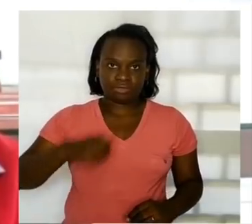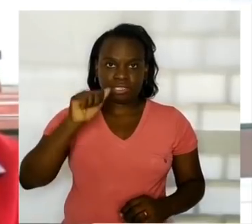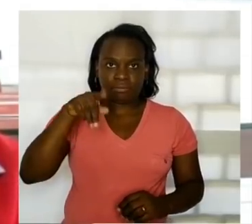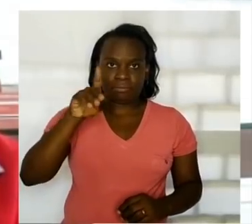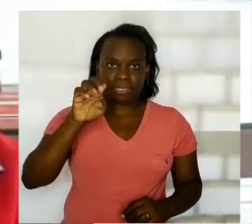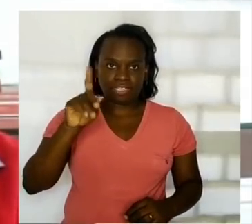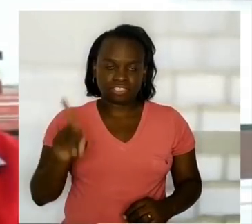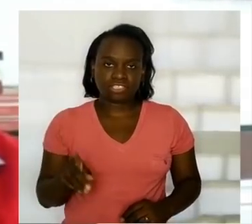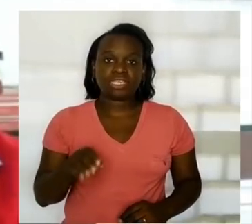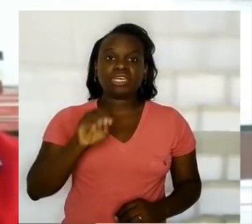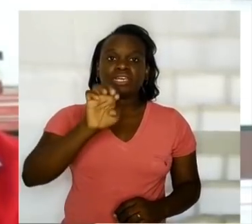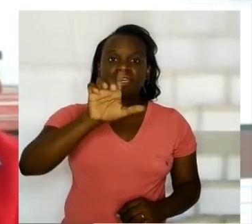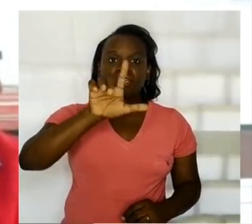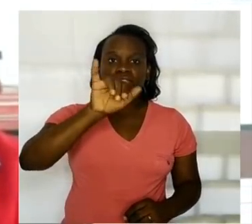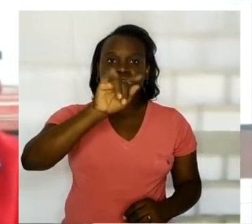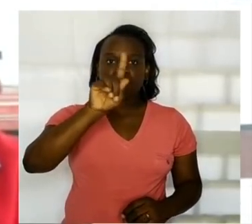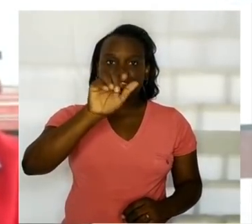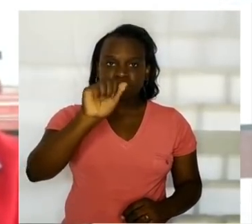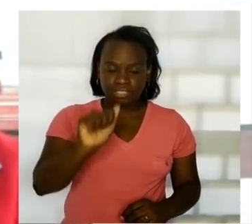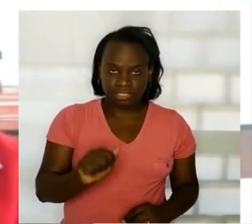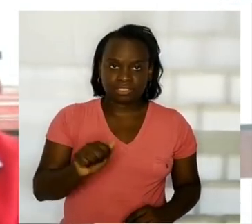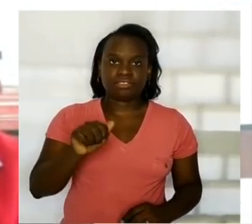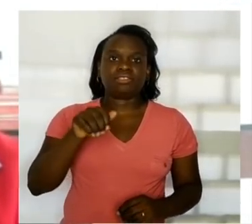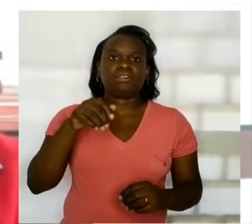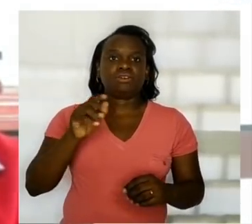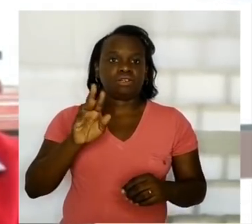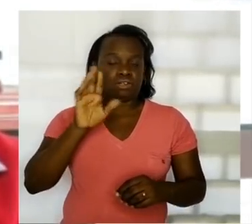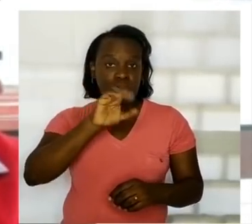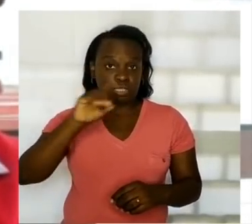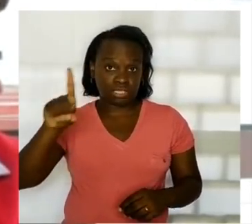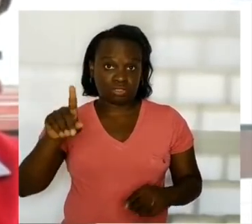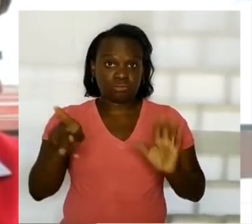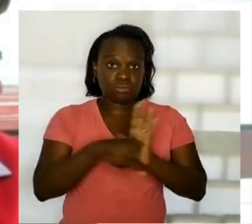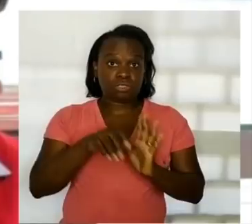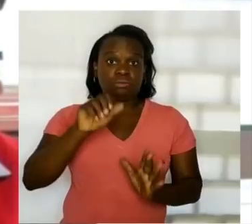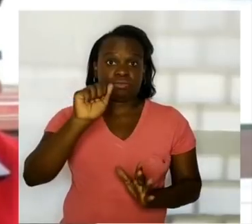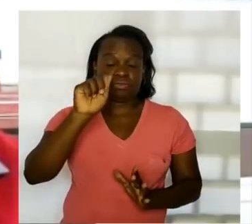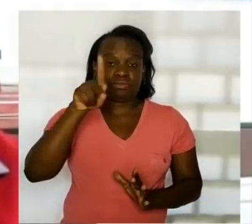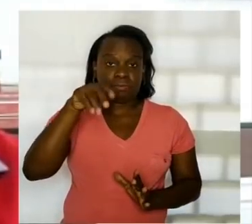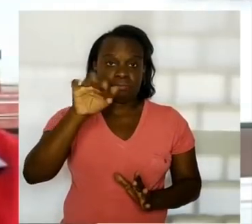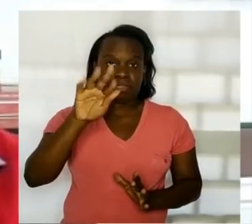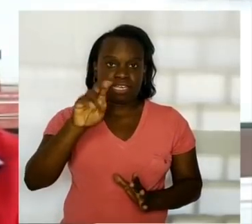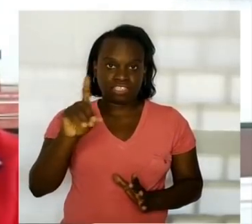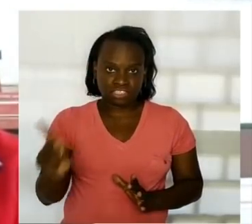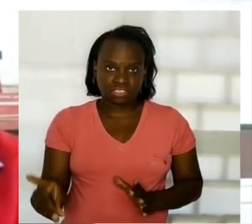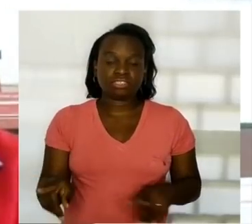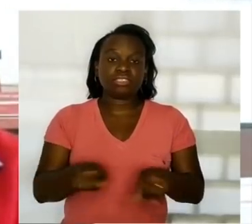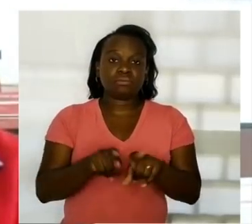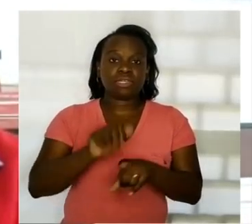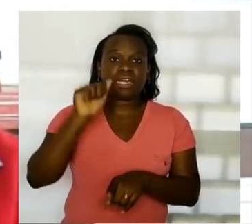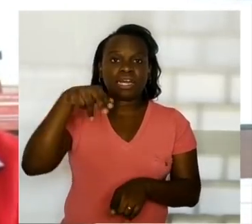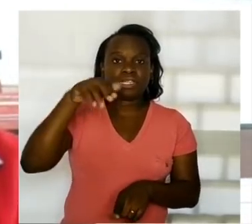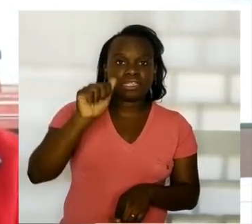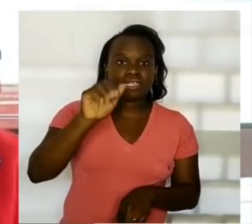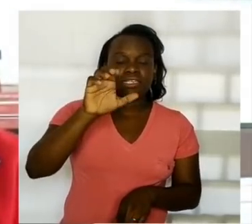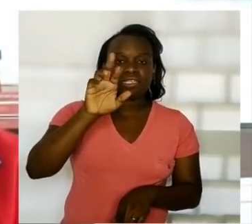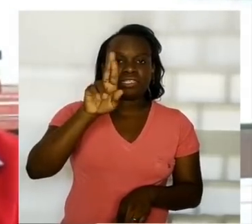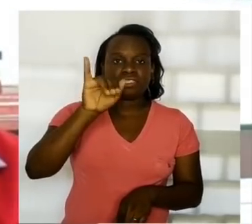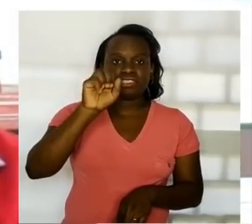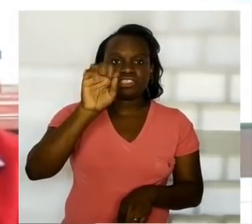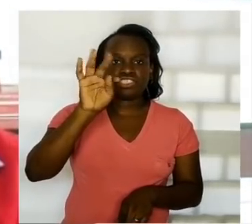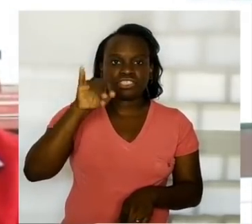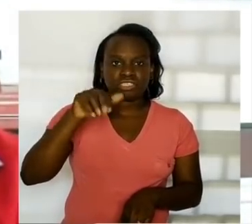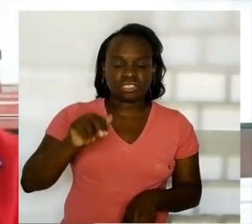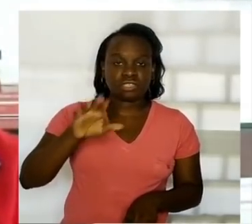da Amped, Elisa Bartolozzi Ferreira, coordenadora do Forpred Sudeste, e Ana Cristina Minhot, do